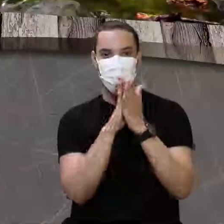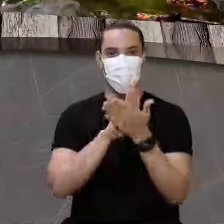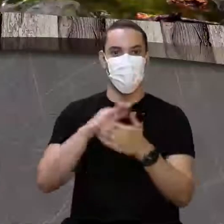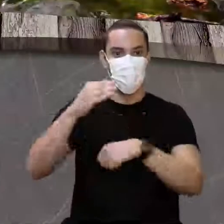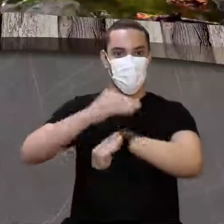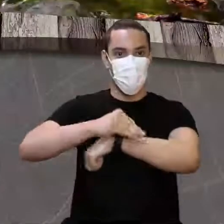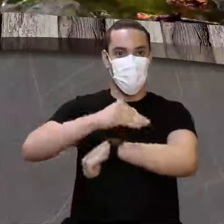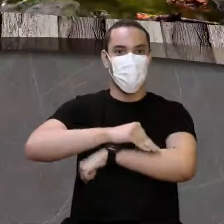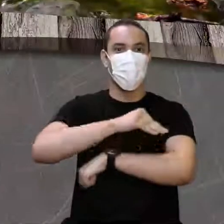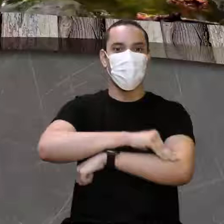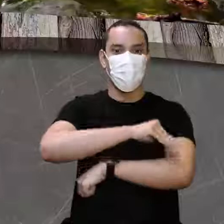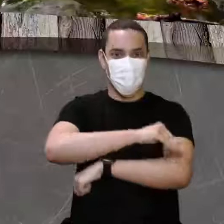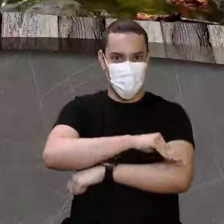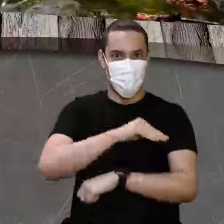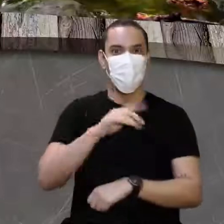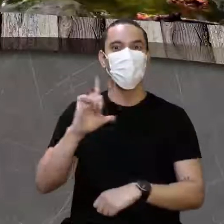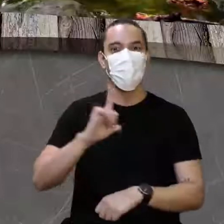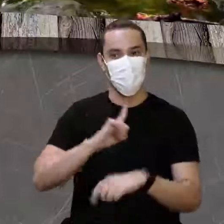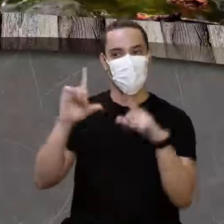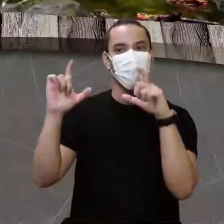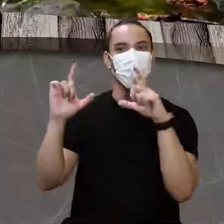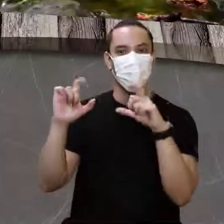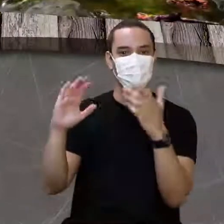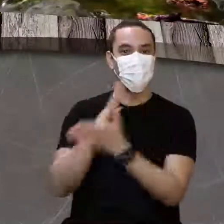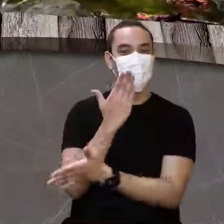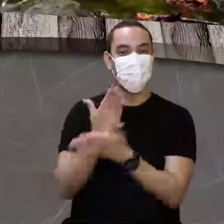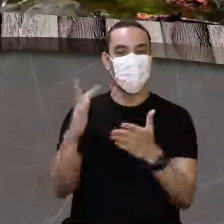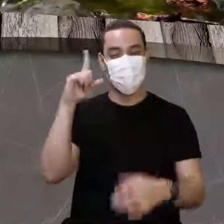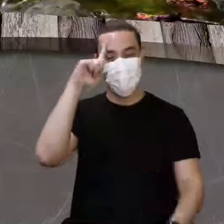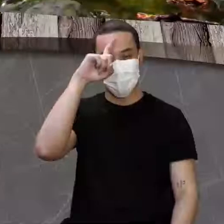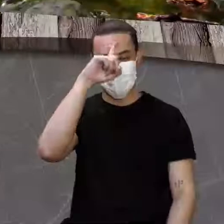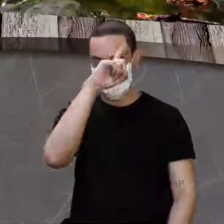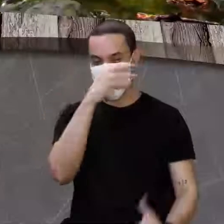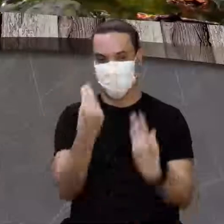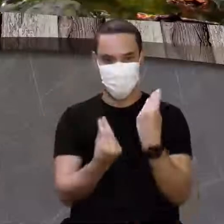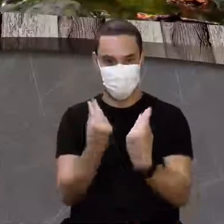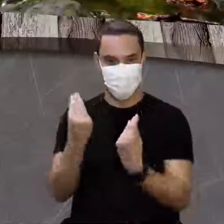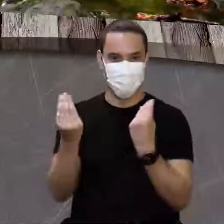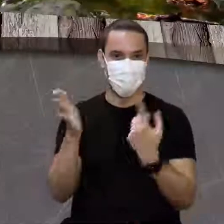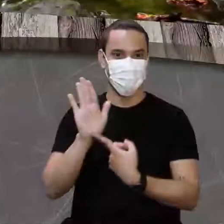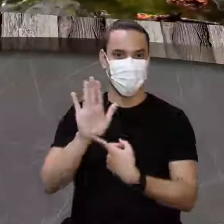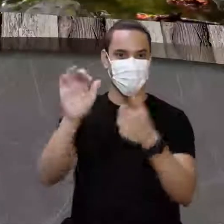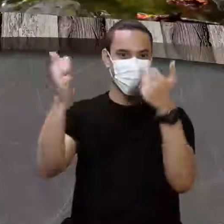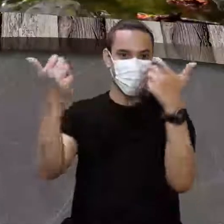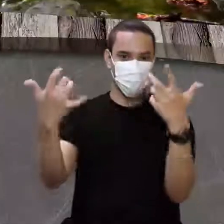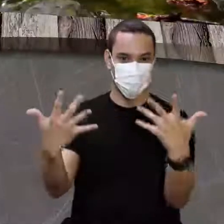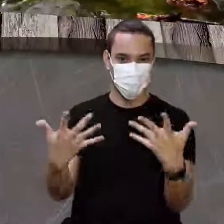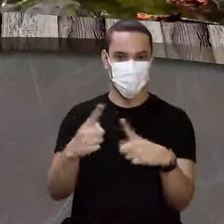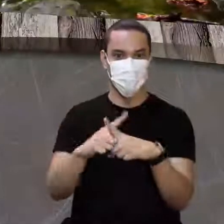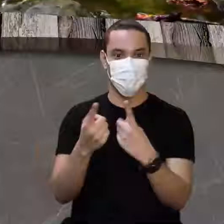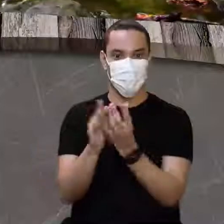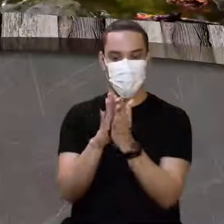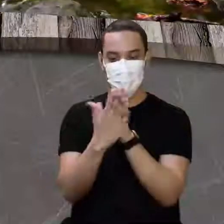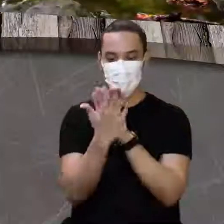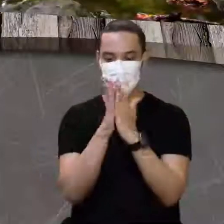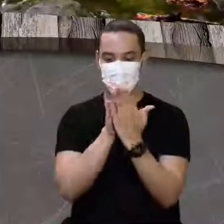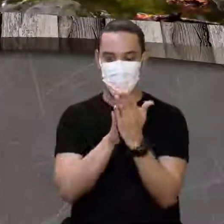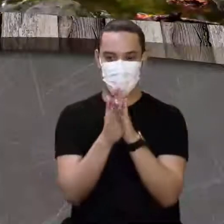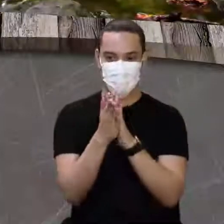em situações bem complicadas, né? Nesse processo aí. Se aproxima e acha que é alguma coisa e vai lá. Mas